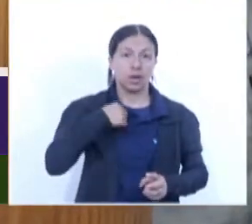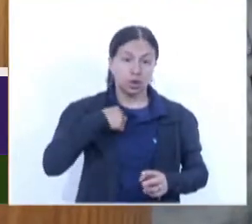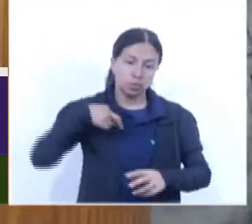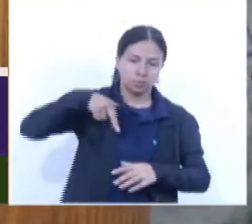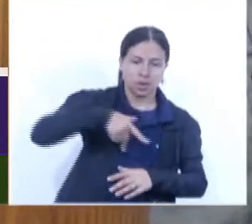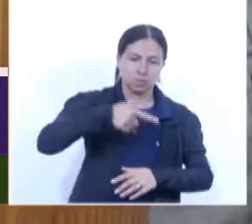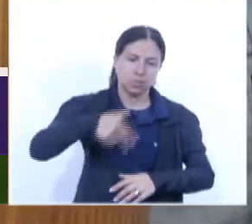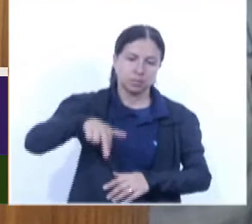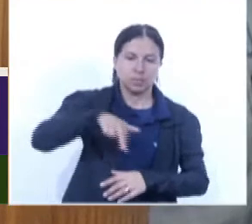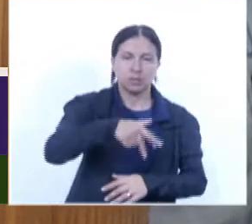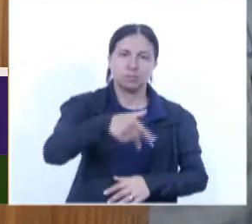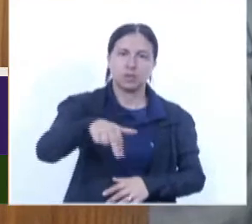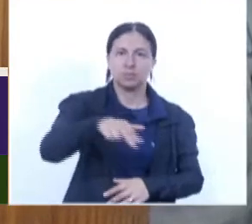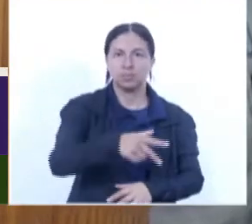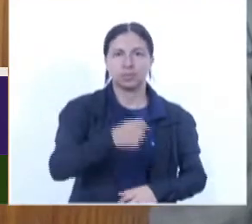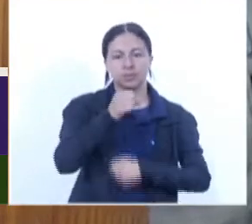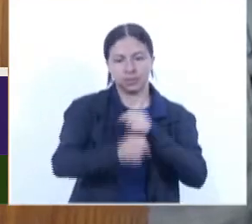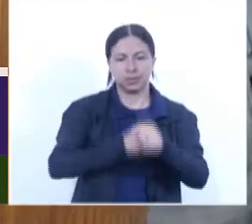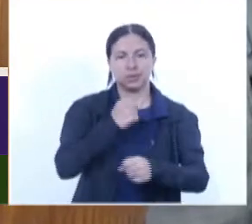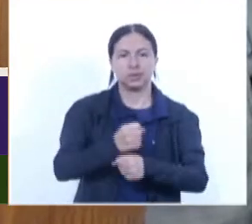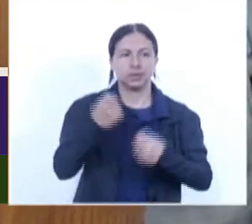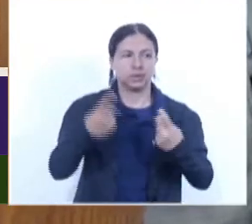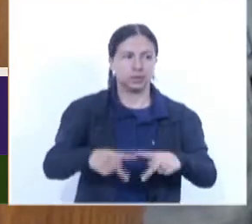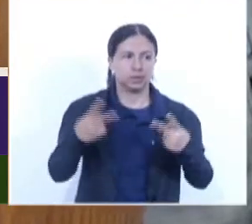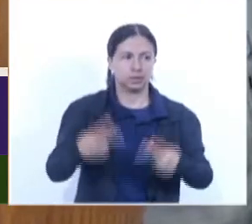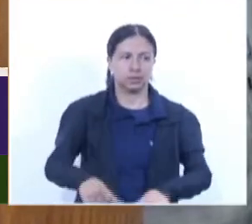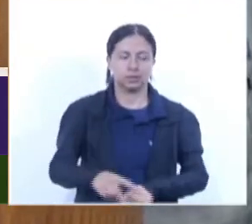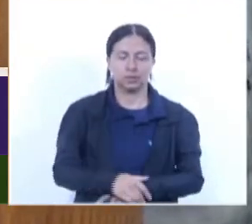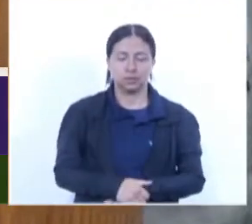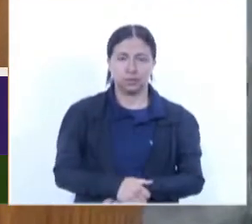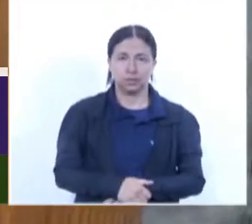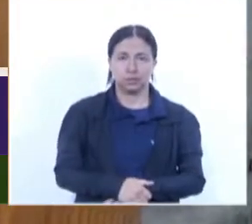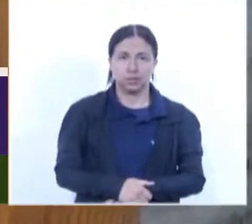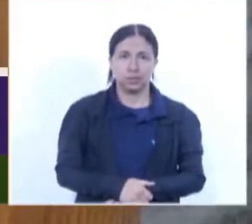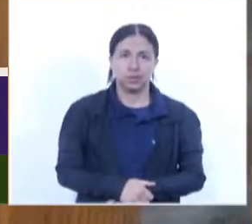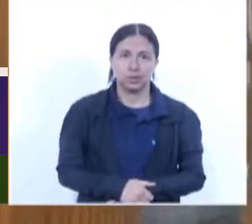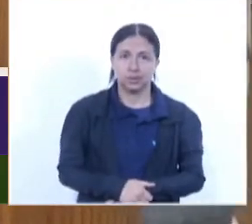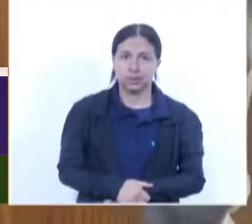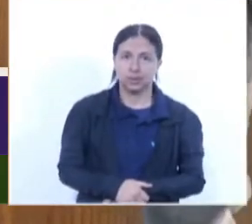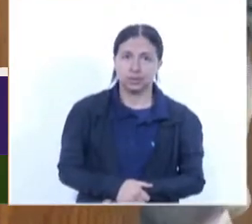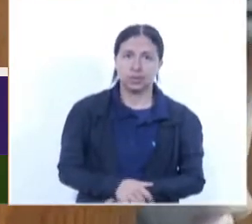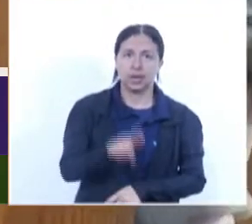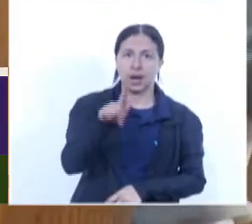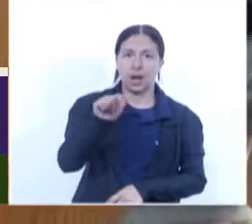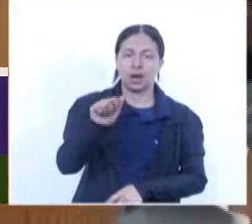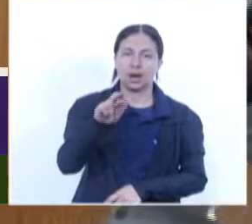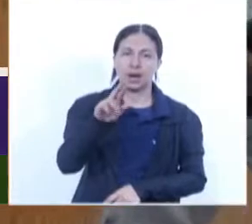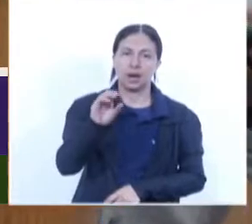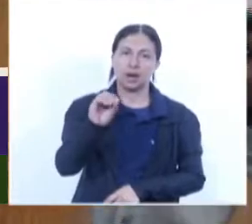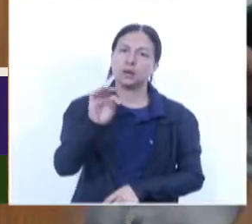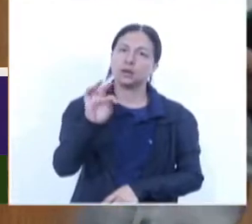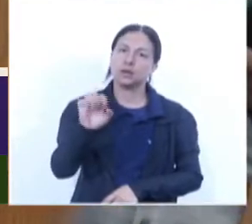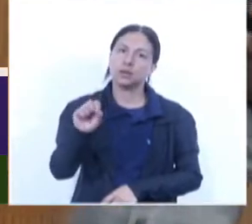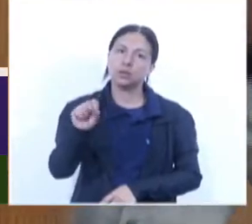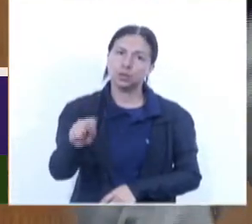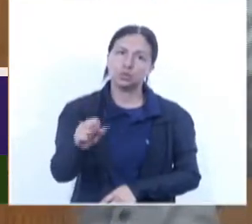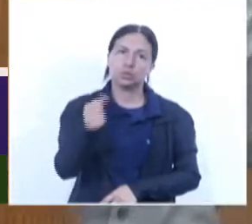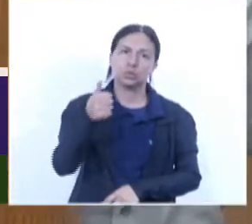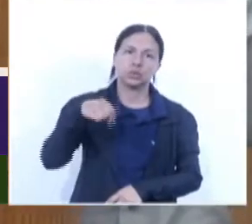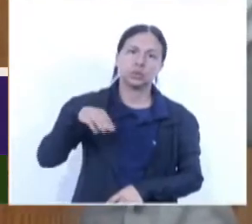Gilberto meu amigo Leonardo convidou para desfilar pela garoto do Samba e foi muito bom eu vou nominar aqui